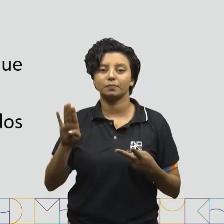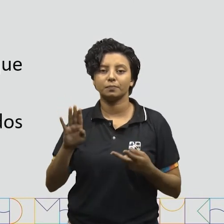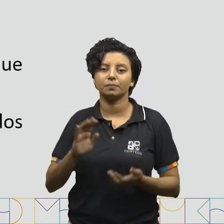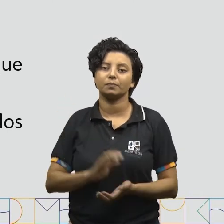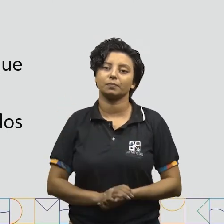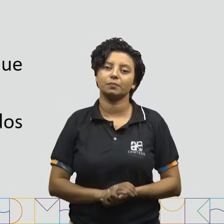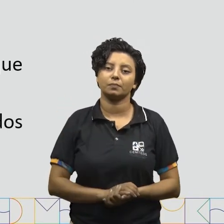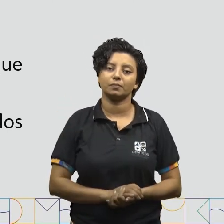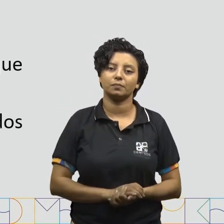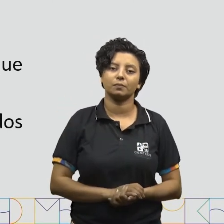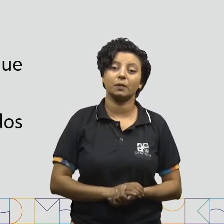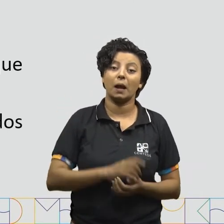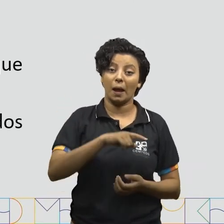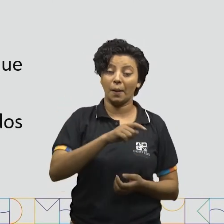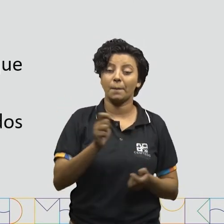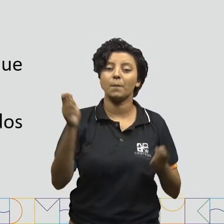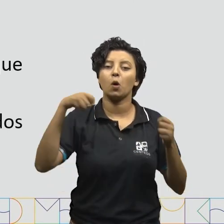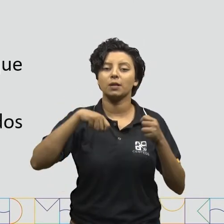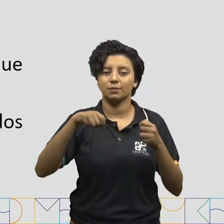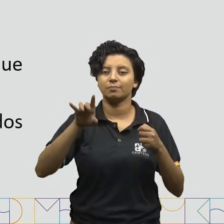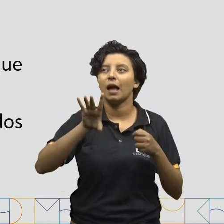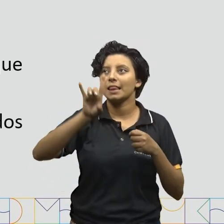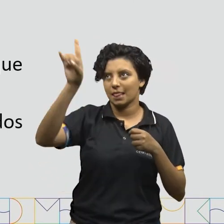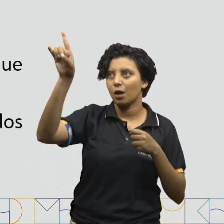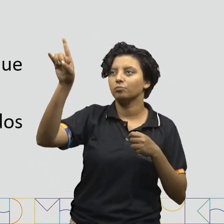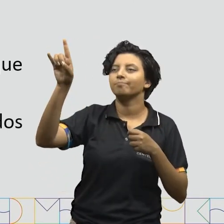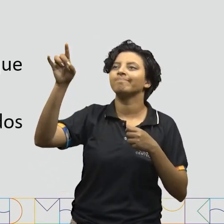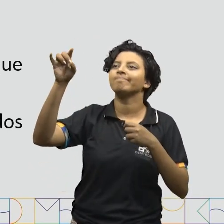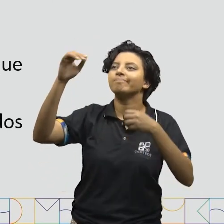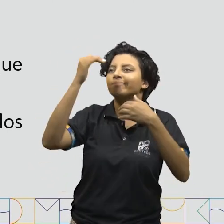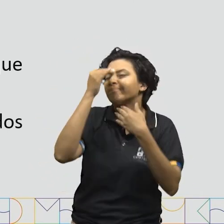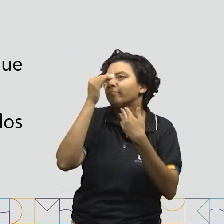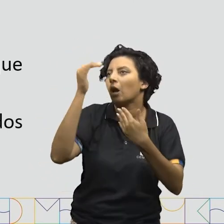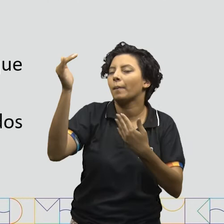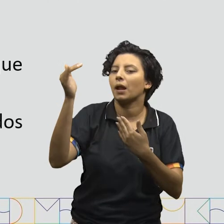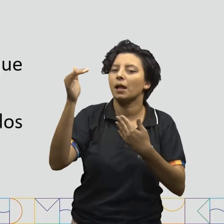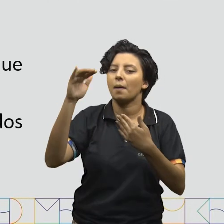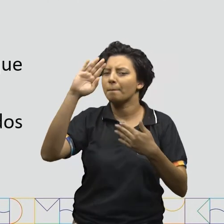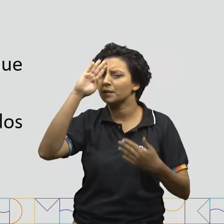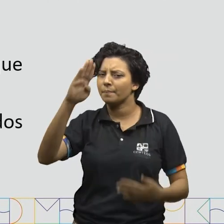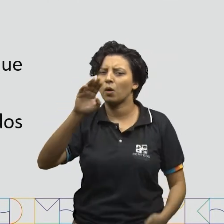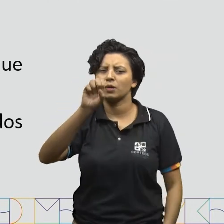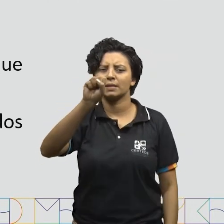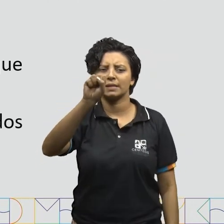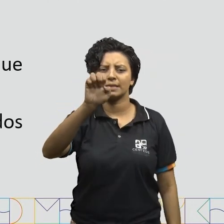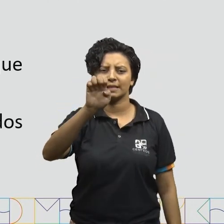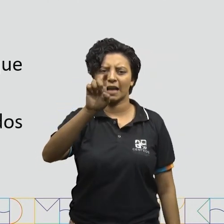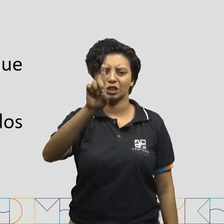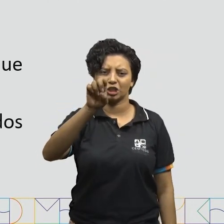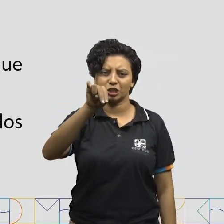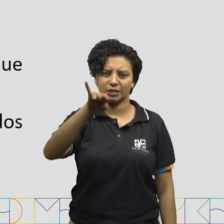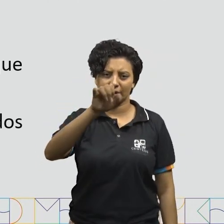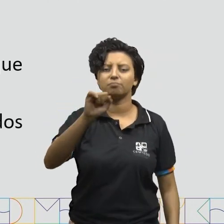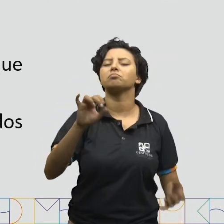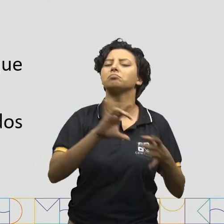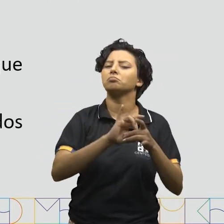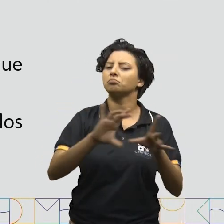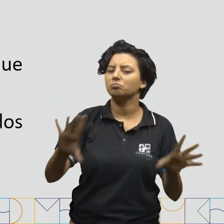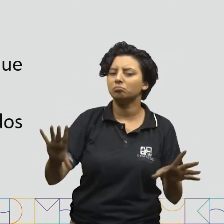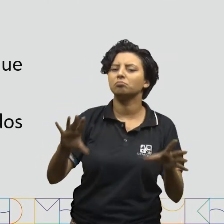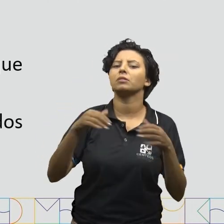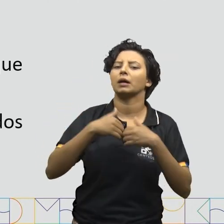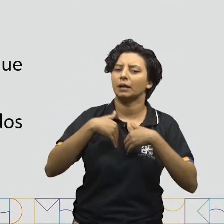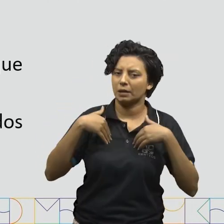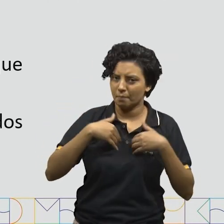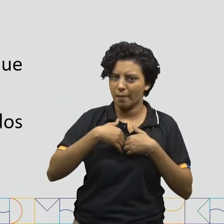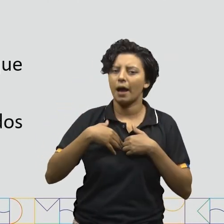Alternativa B. Para que pudessem agradar aos deuses, em especial Sedna, além de liberar os animais